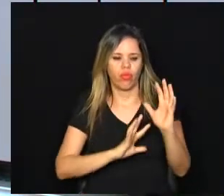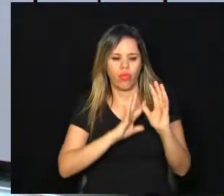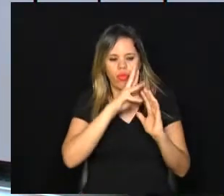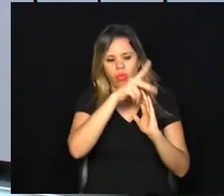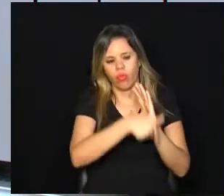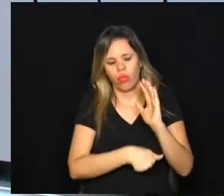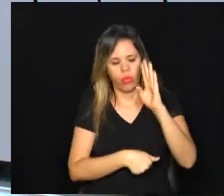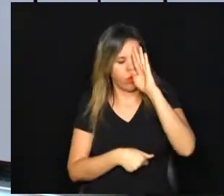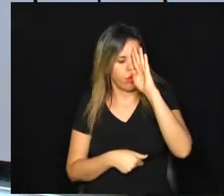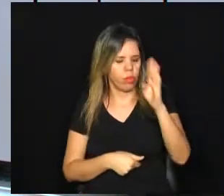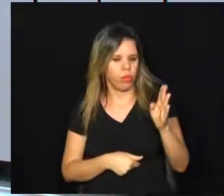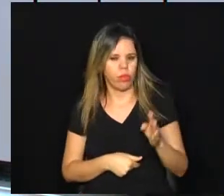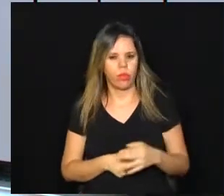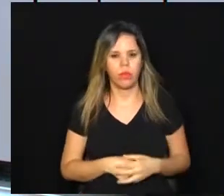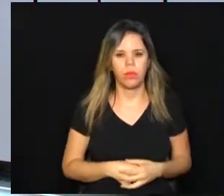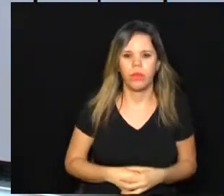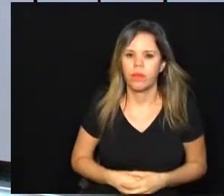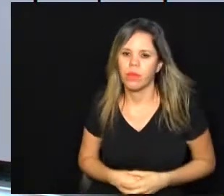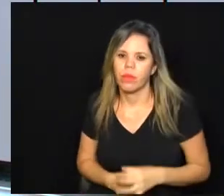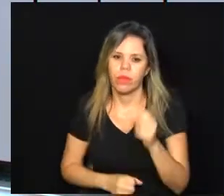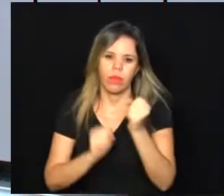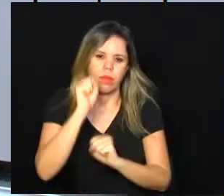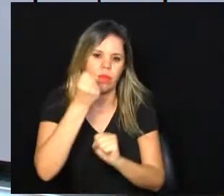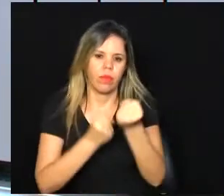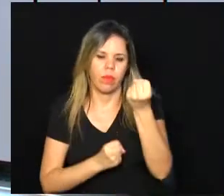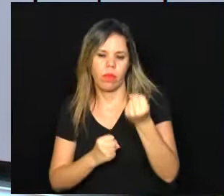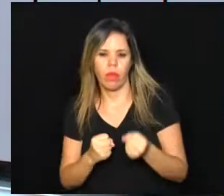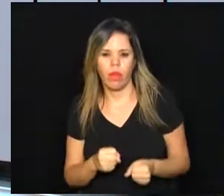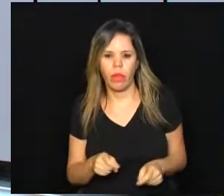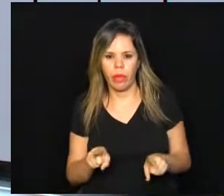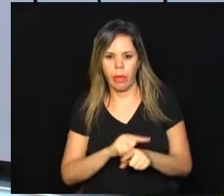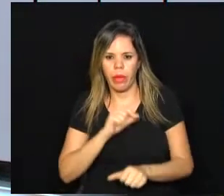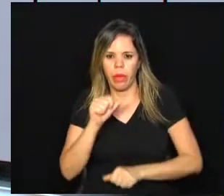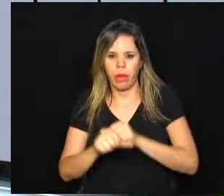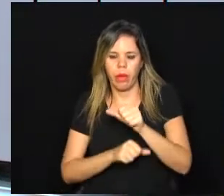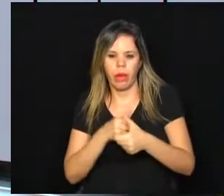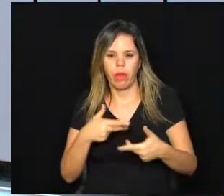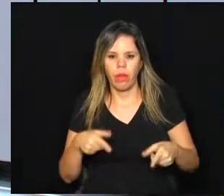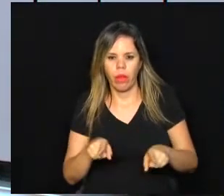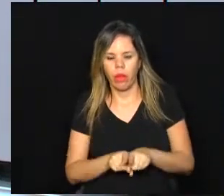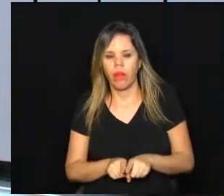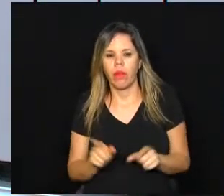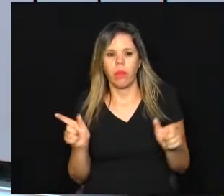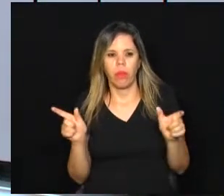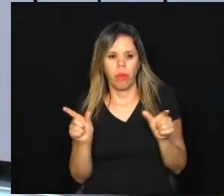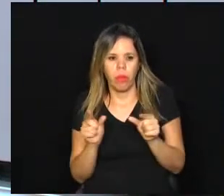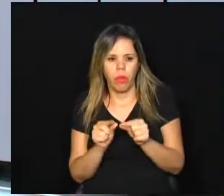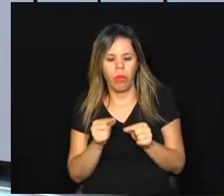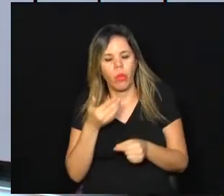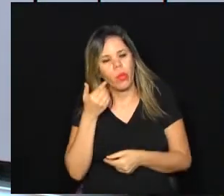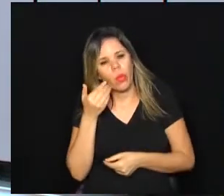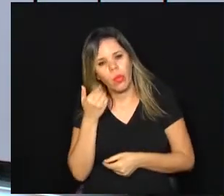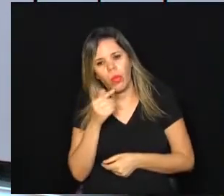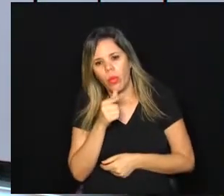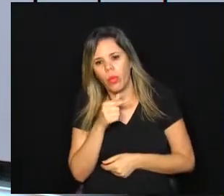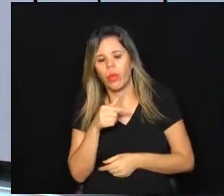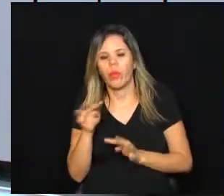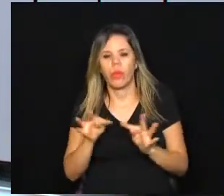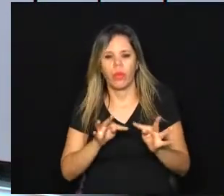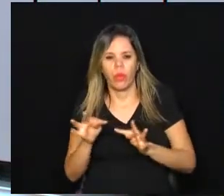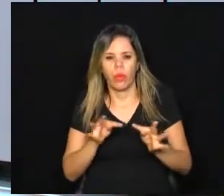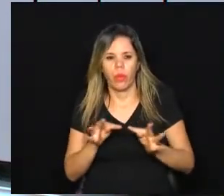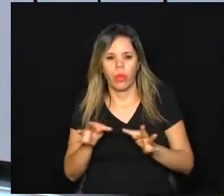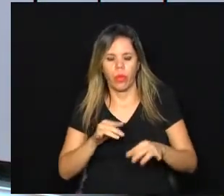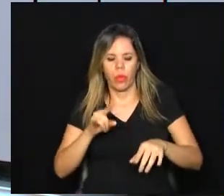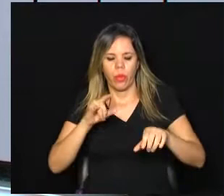é fundamental. As indústrias modificando processos e sendo menos consumidoras de água, tratando os